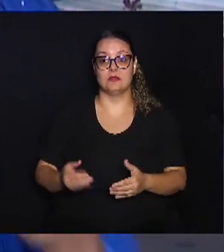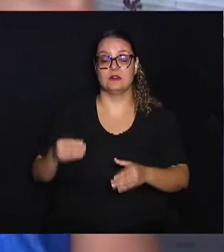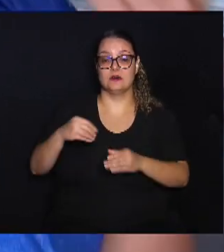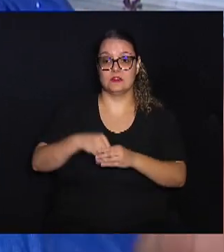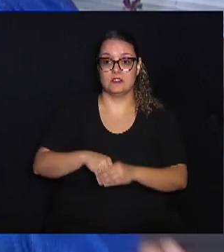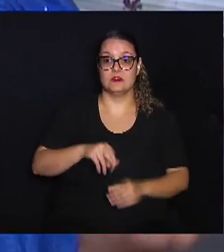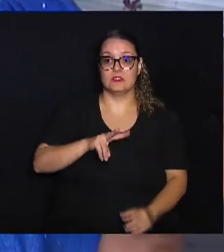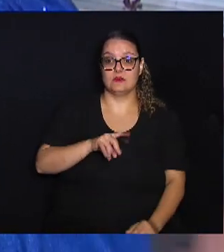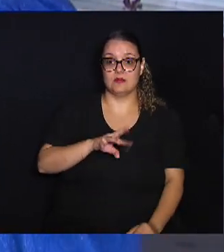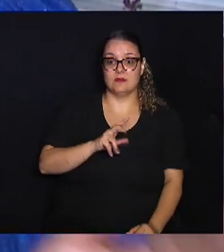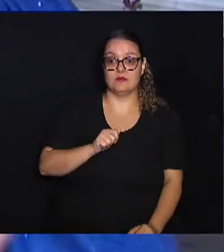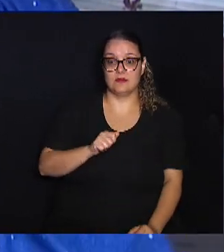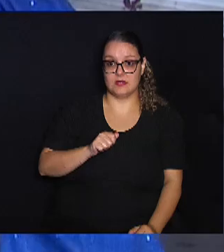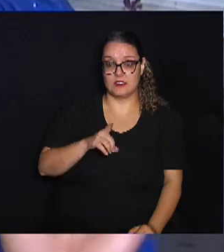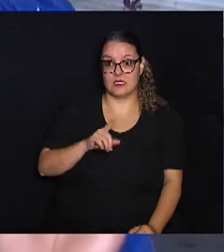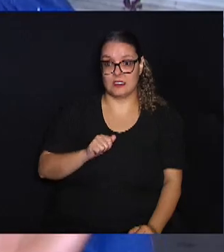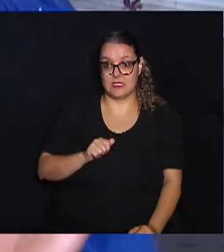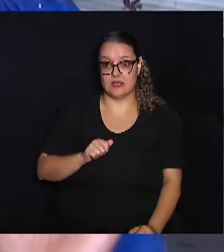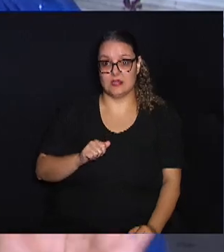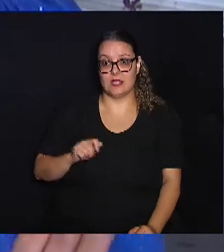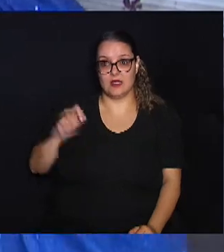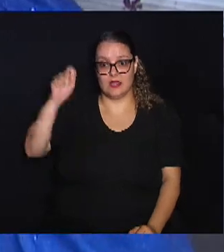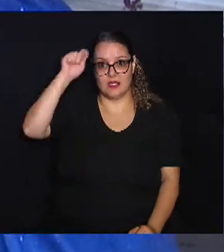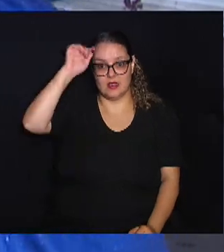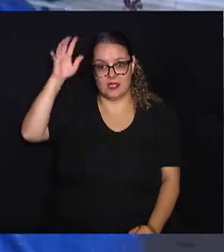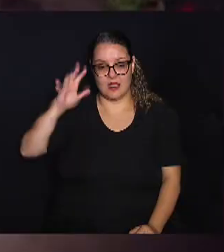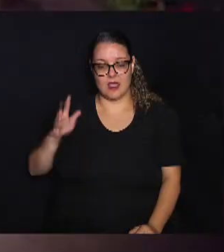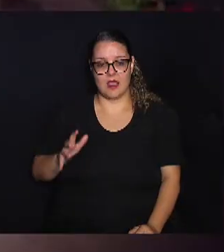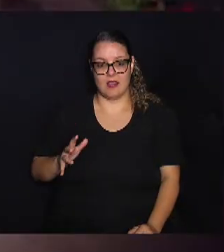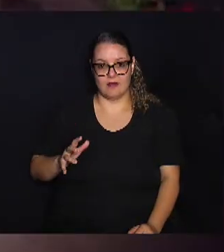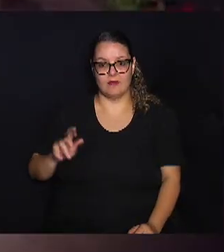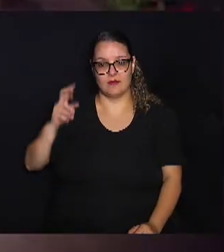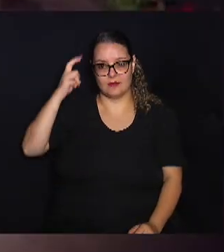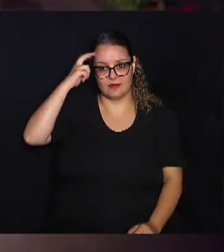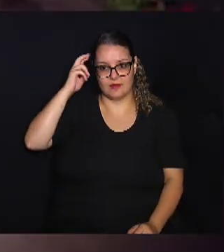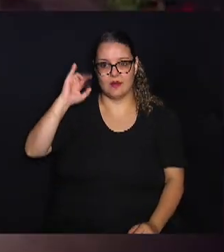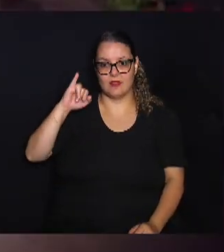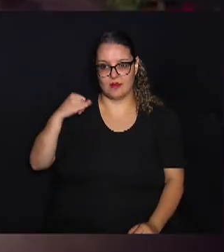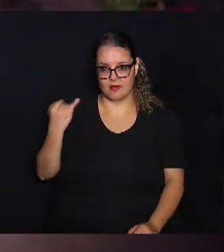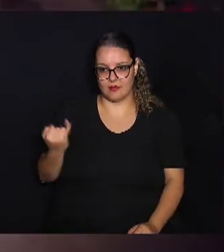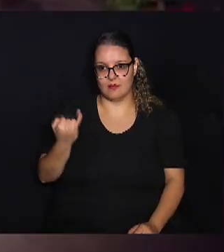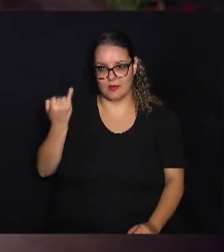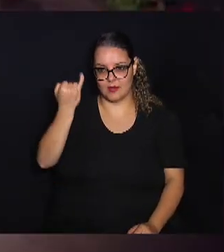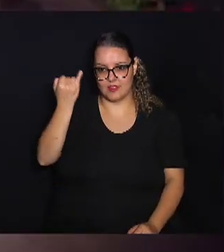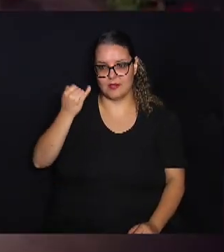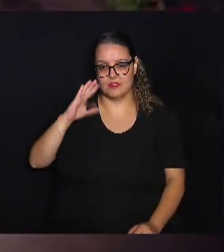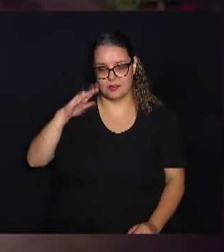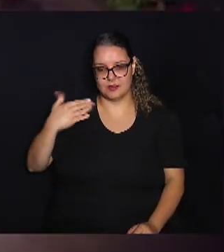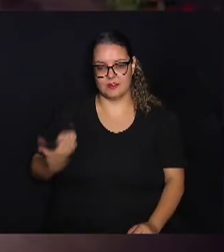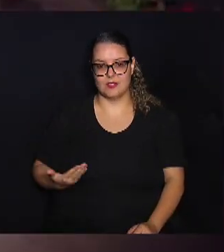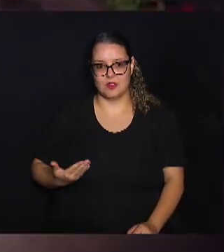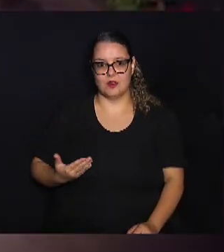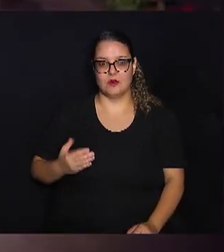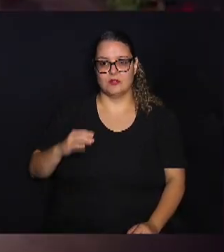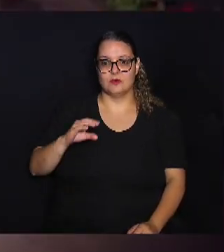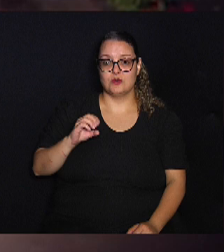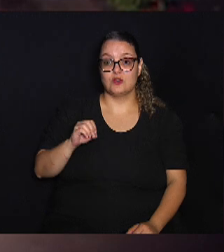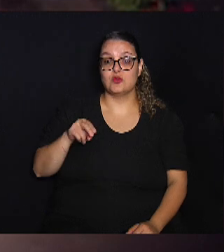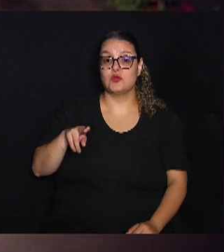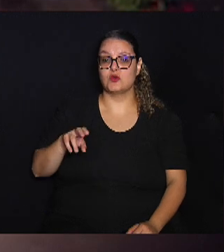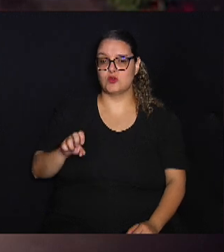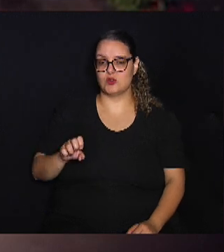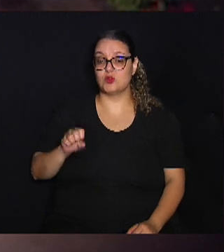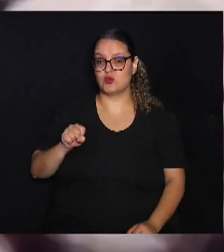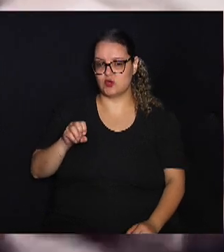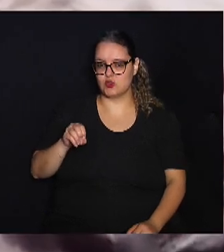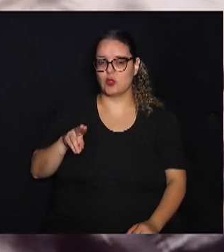virada afrocultural para mim é uma imensa honra aqui em Campinas. Falando um pouco mais sobre o show Sou das Águas, ele vem